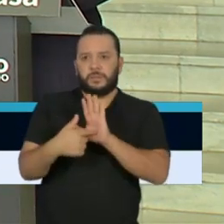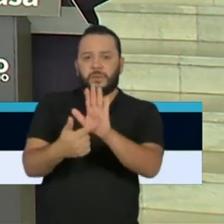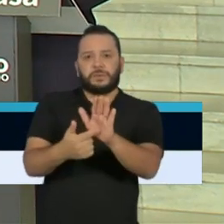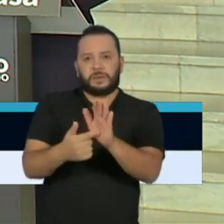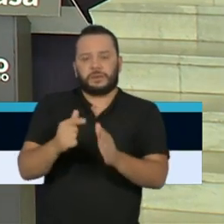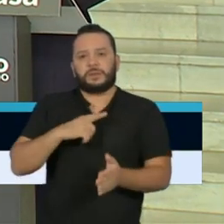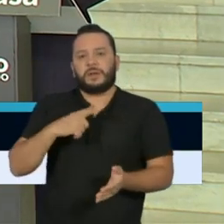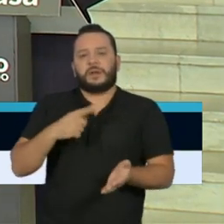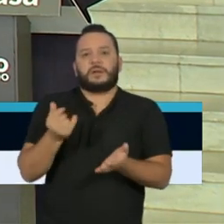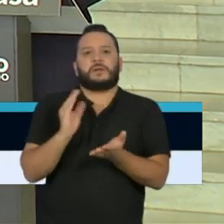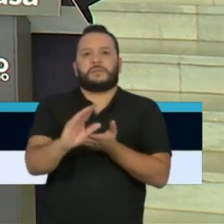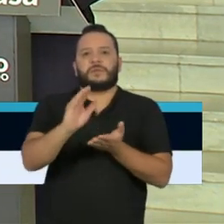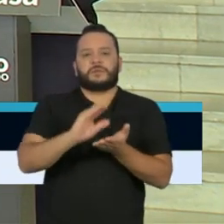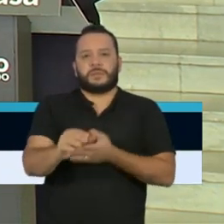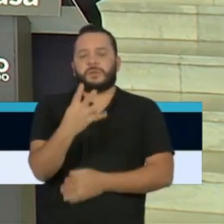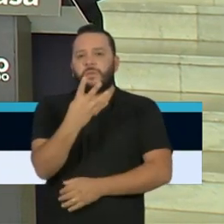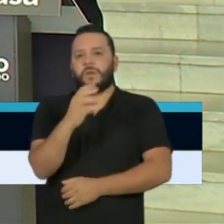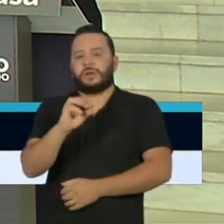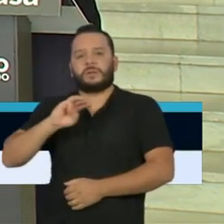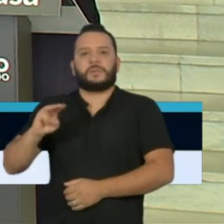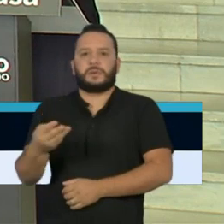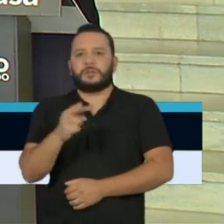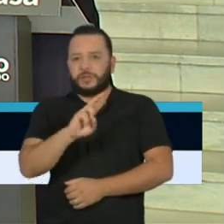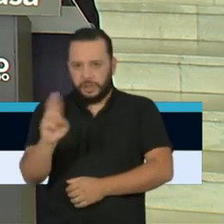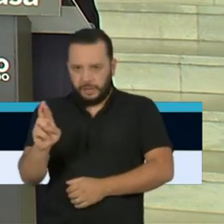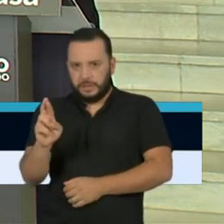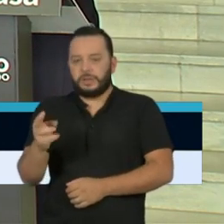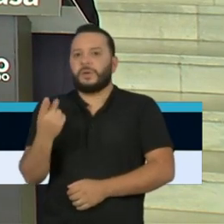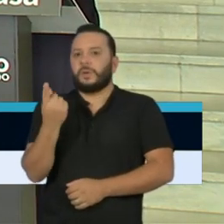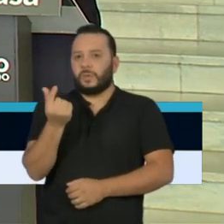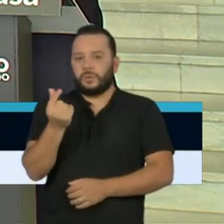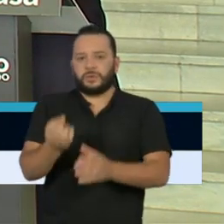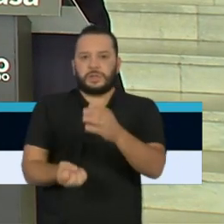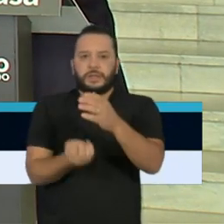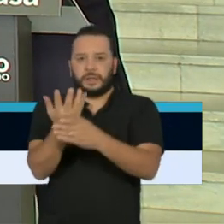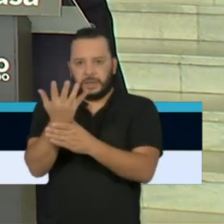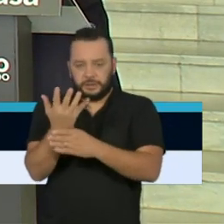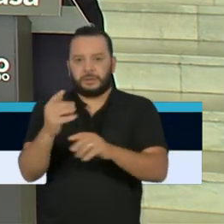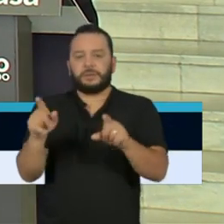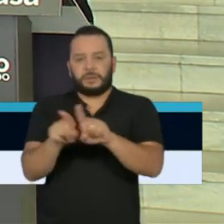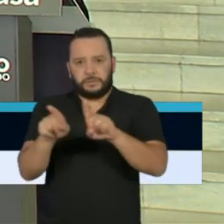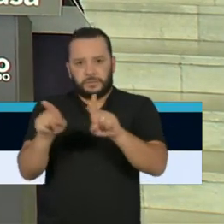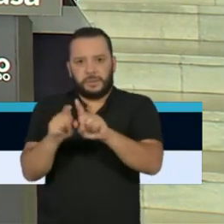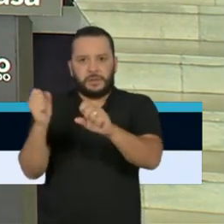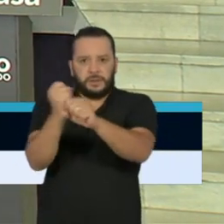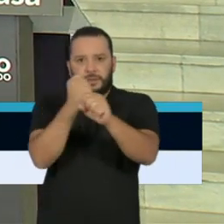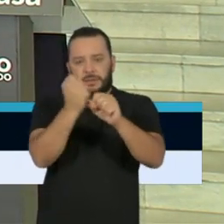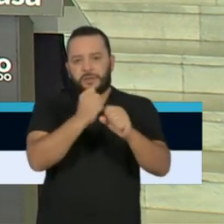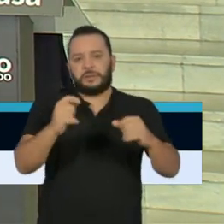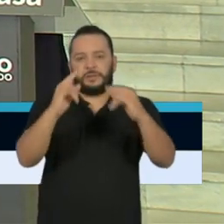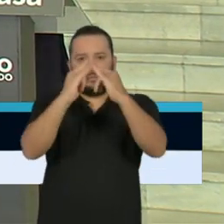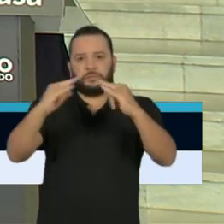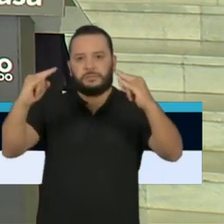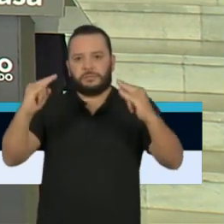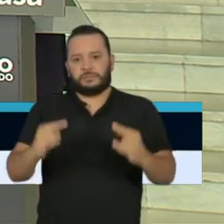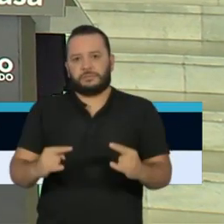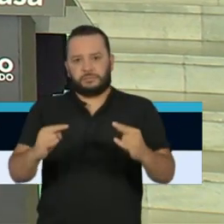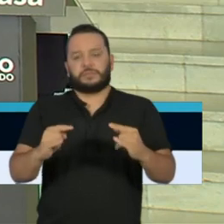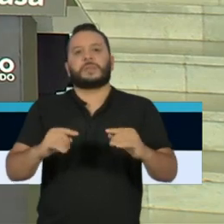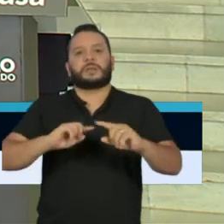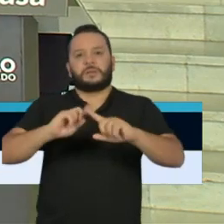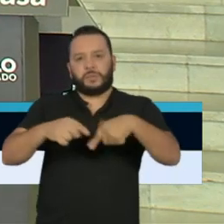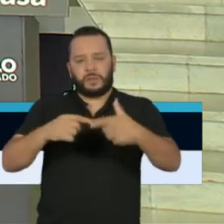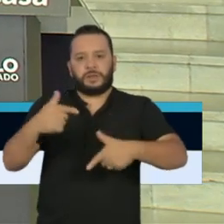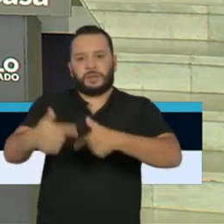um investimento de R$40 milhões entre o custo de implantação e o custo de